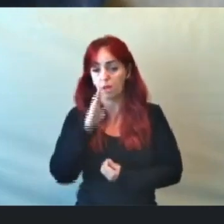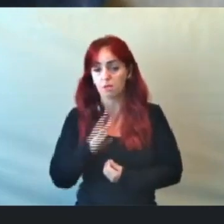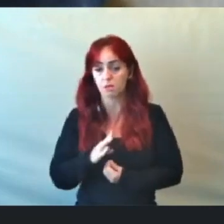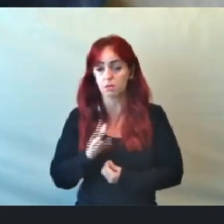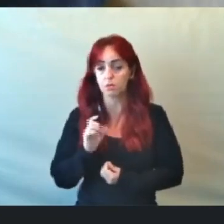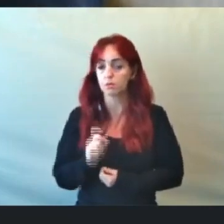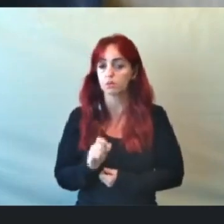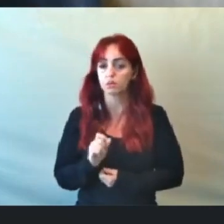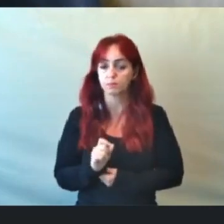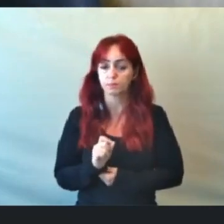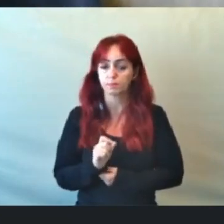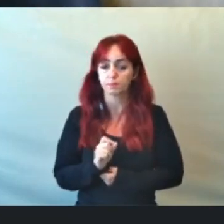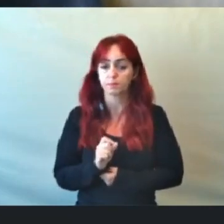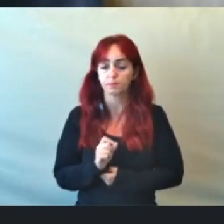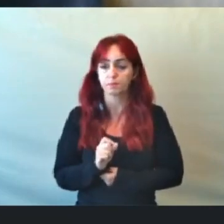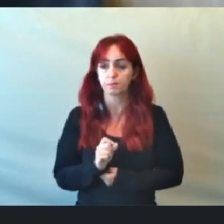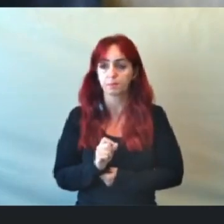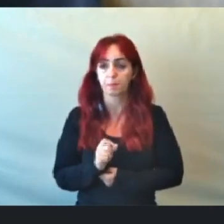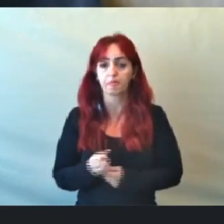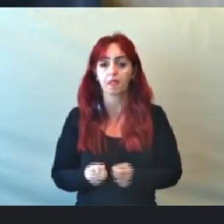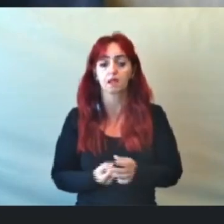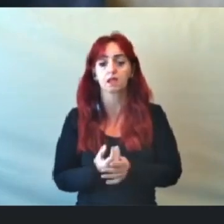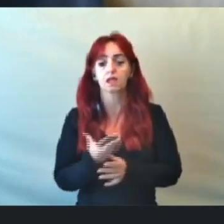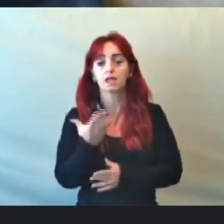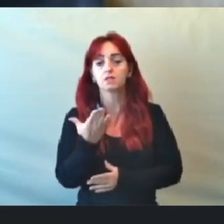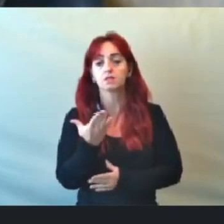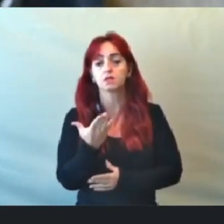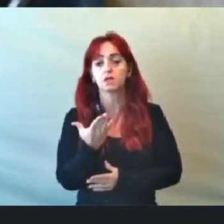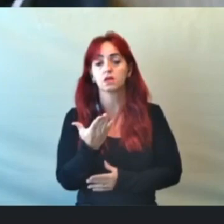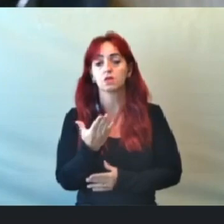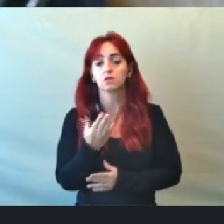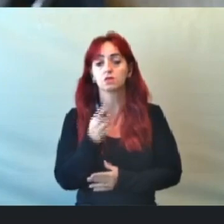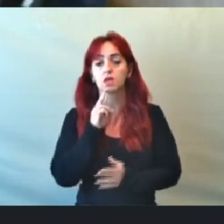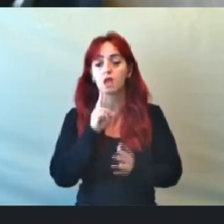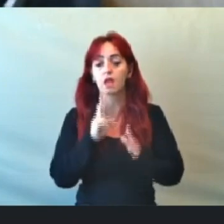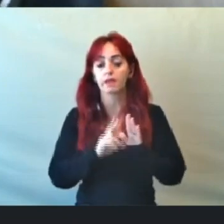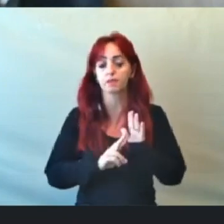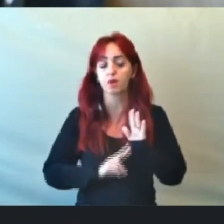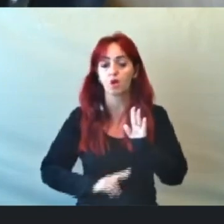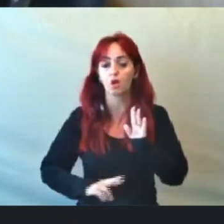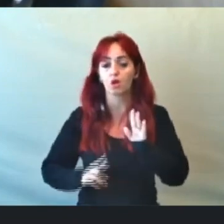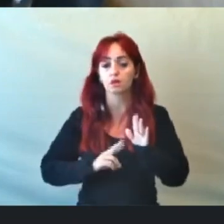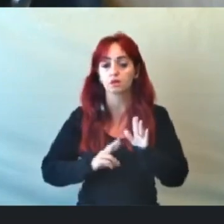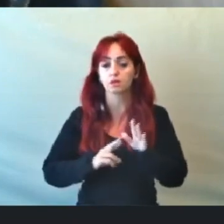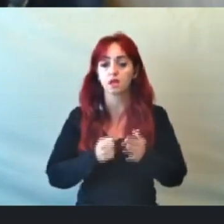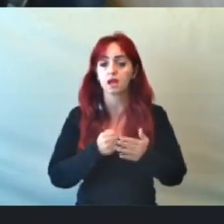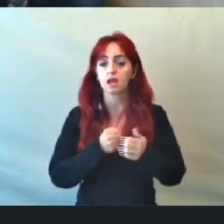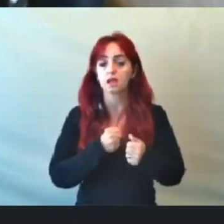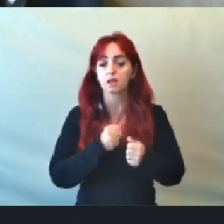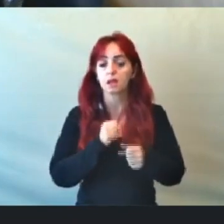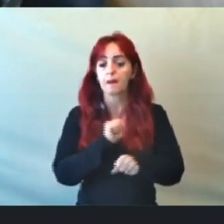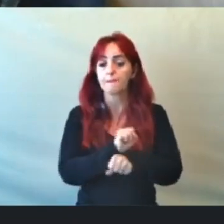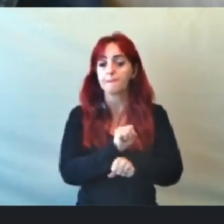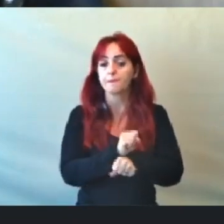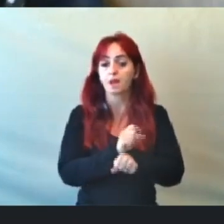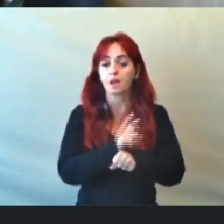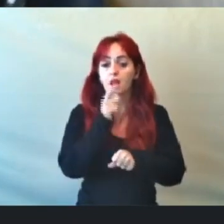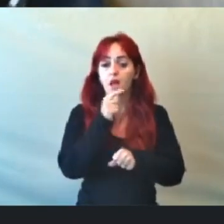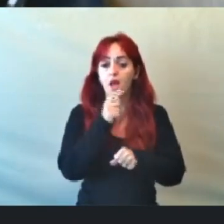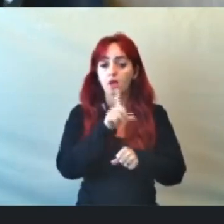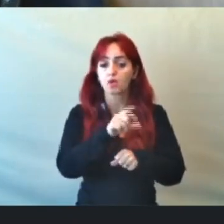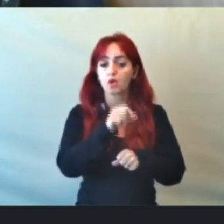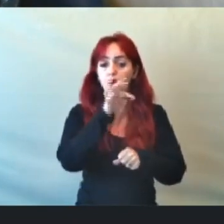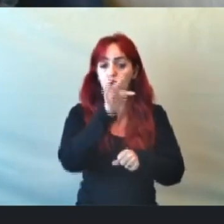implantação de soluções que retêm água nos lotes para novas construções. Isso também, com o tempo, tem